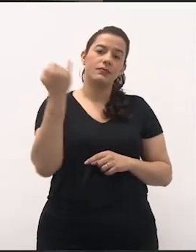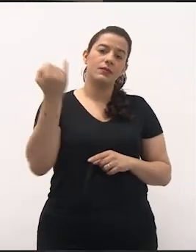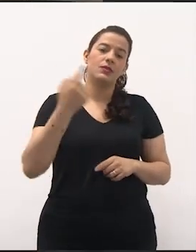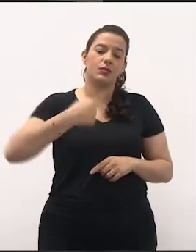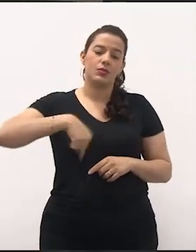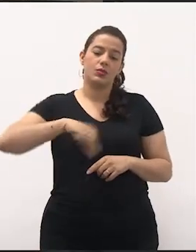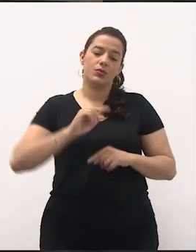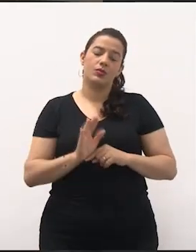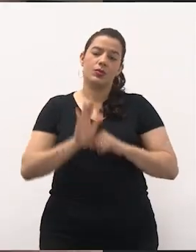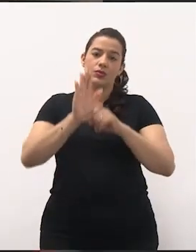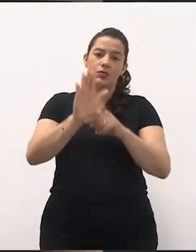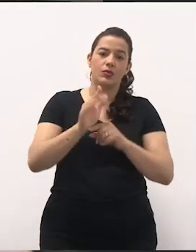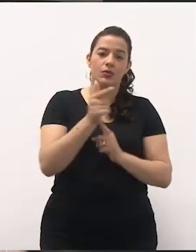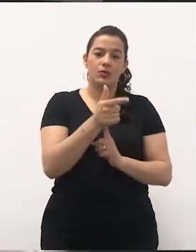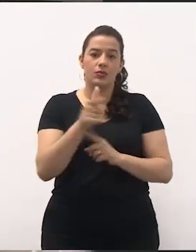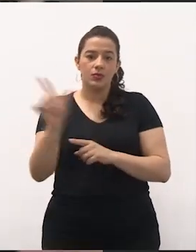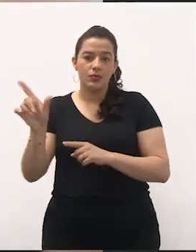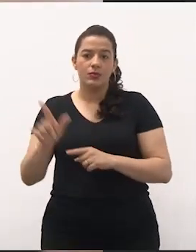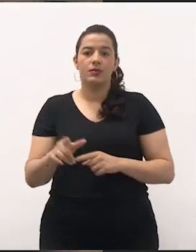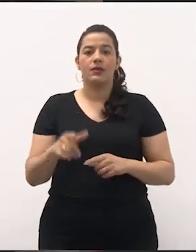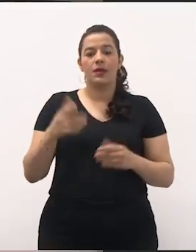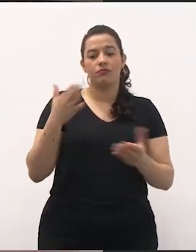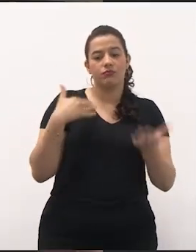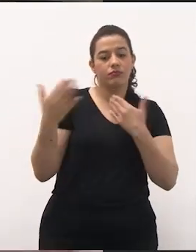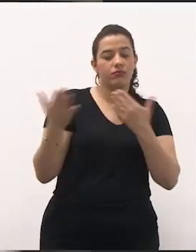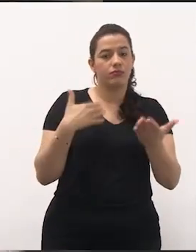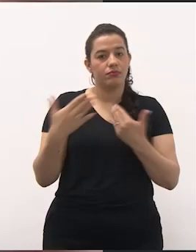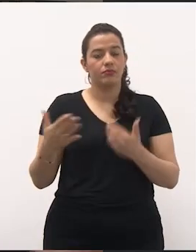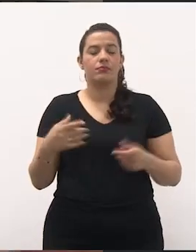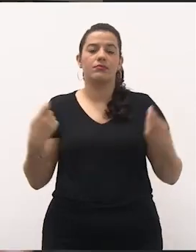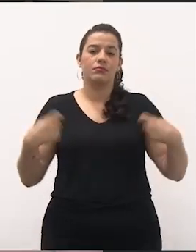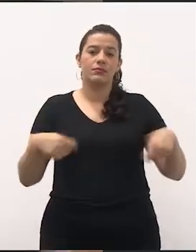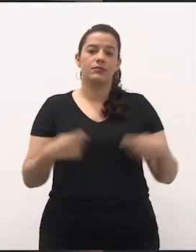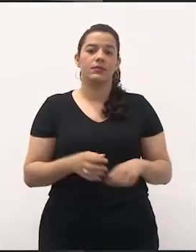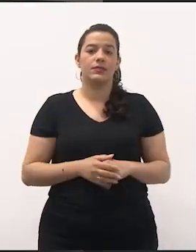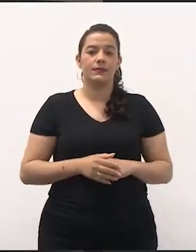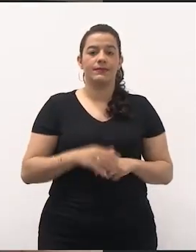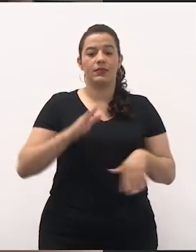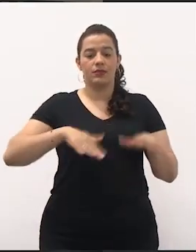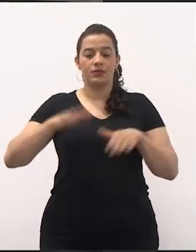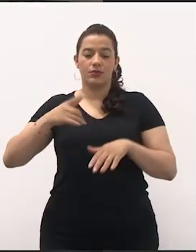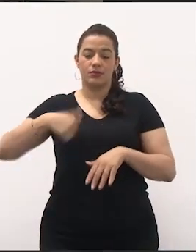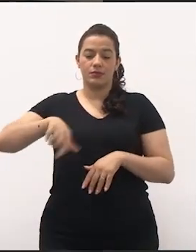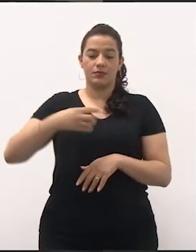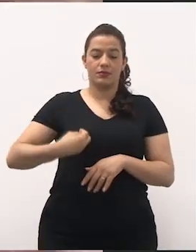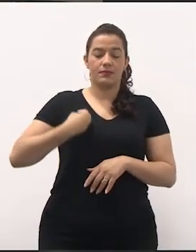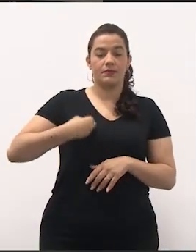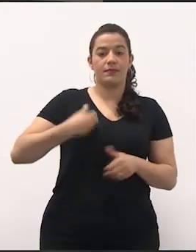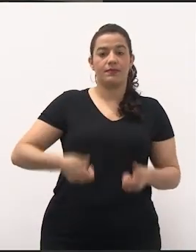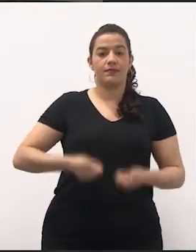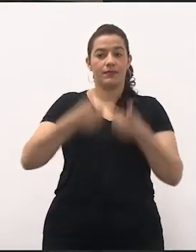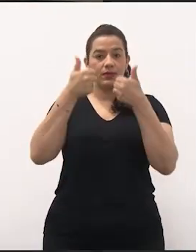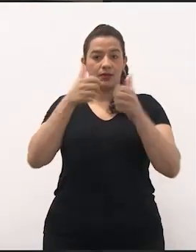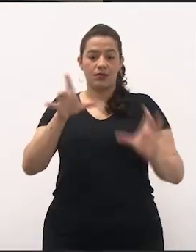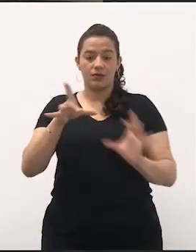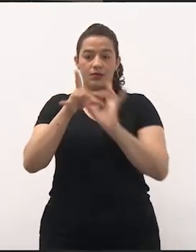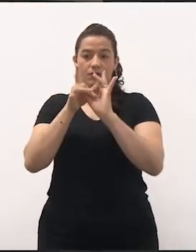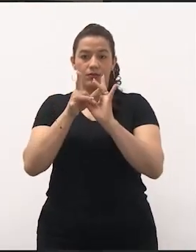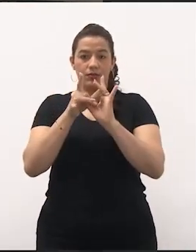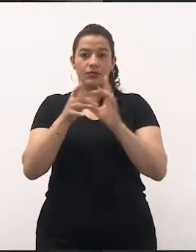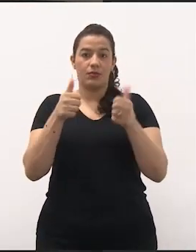ajudar o outro, porque é no toma lá da cá, você ajuda para ser ajudado, e assim a gente vive melhor. Afinal, é uma corrente do bem, não corrente do